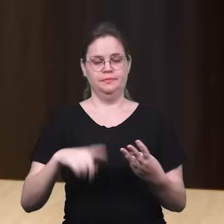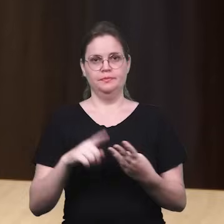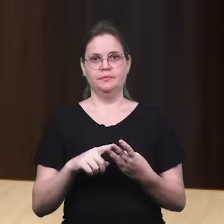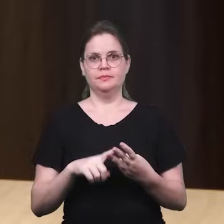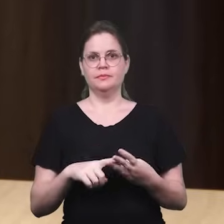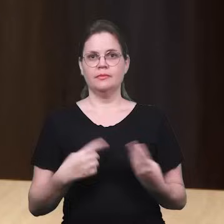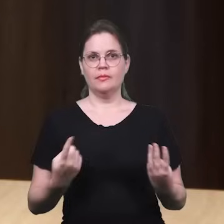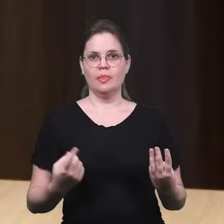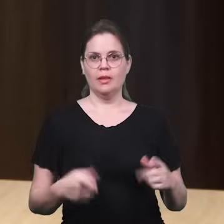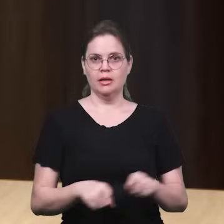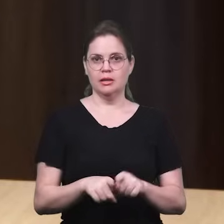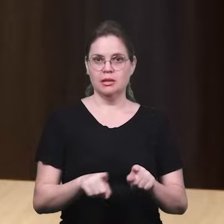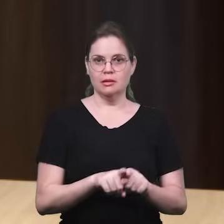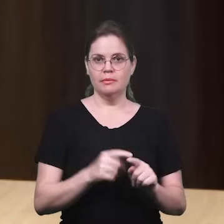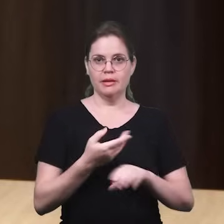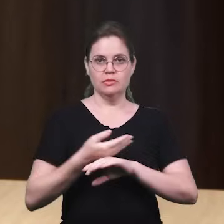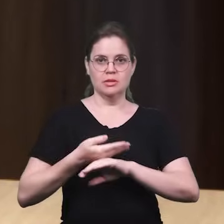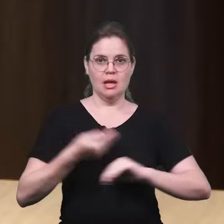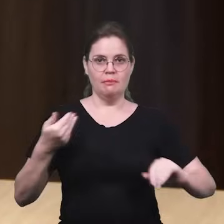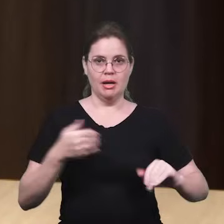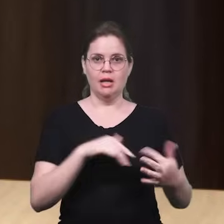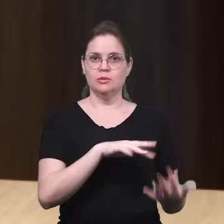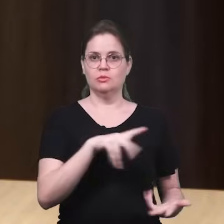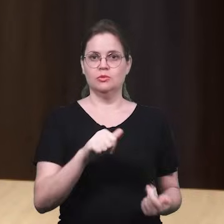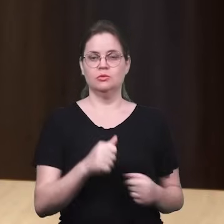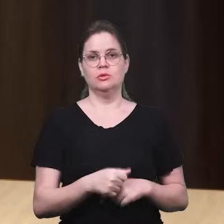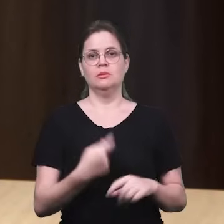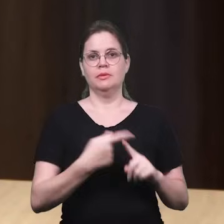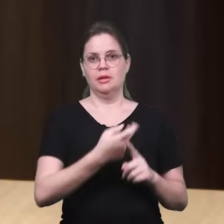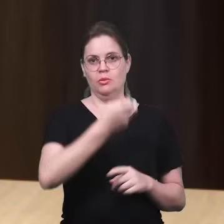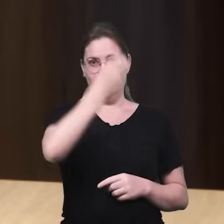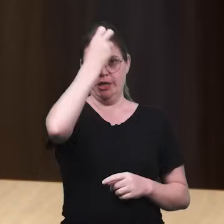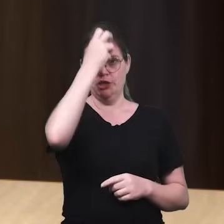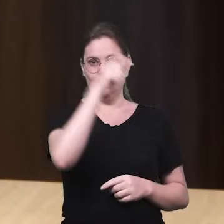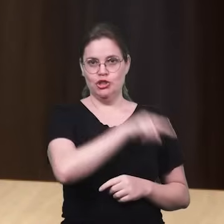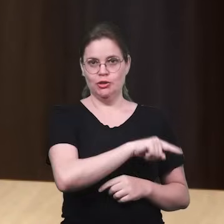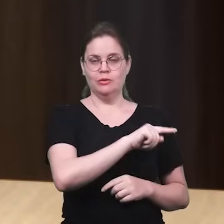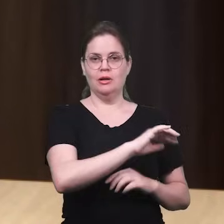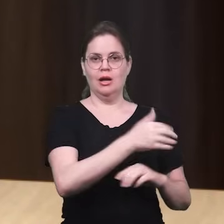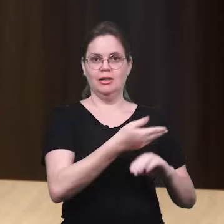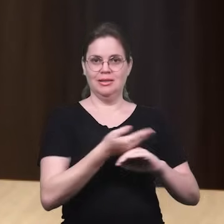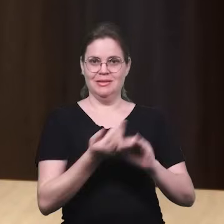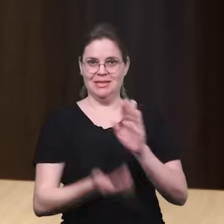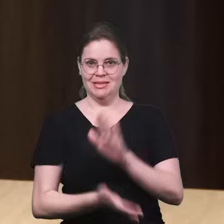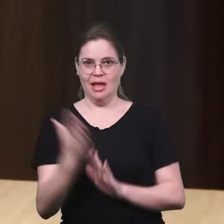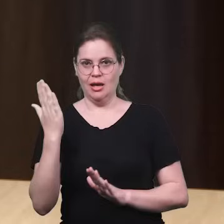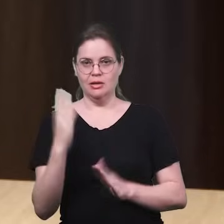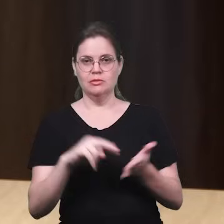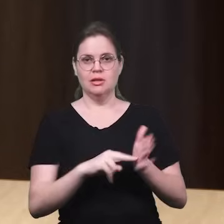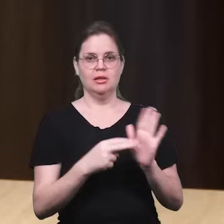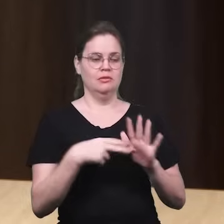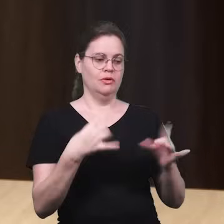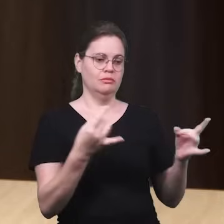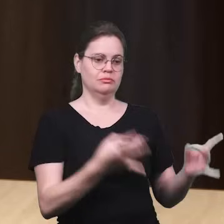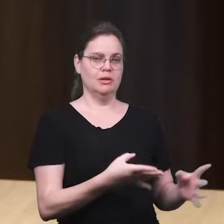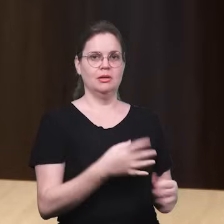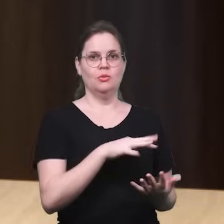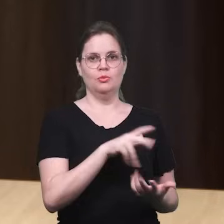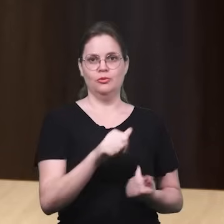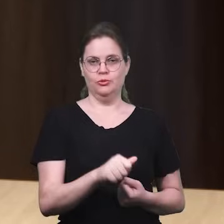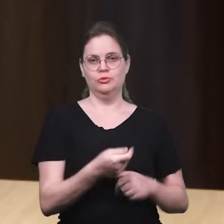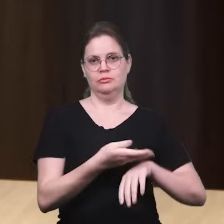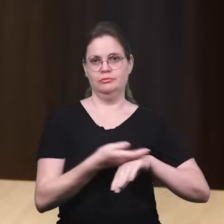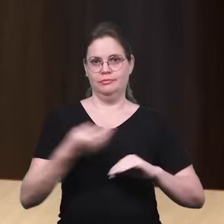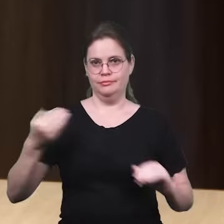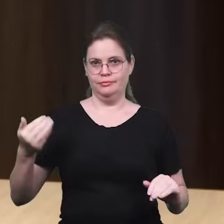do Egito, não é? Porque o Egito fala do mundo. Então, o Senhor nos libertou das coisas deste mundo,